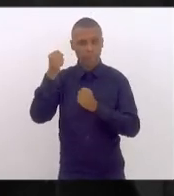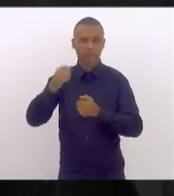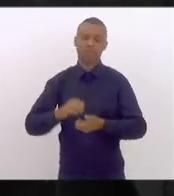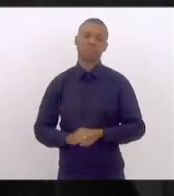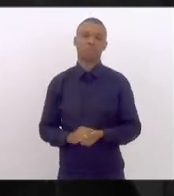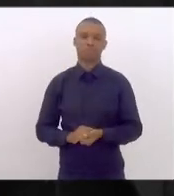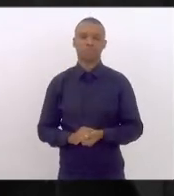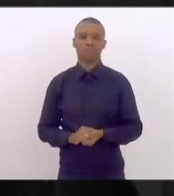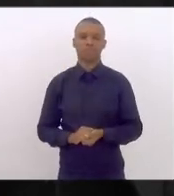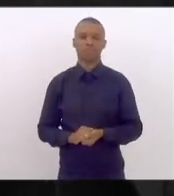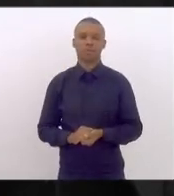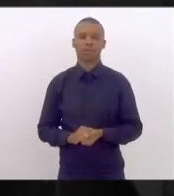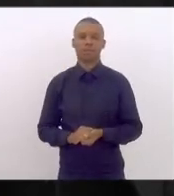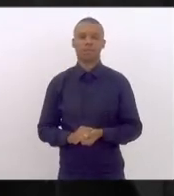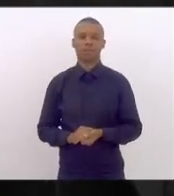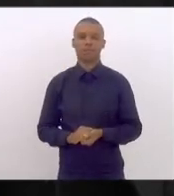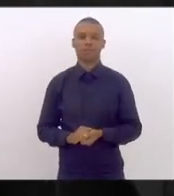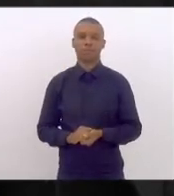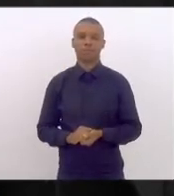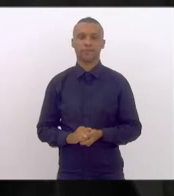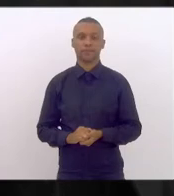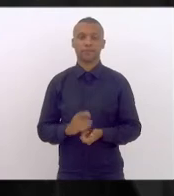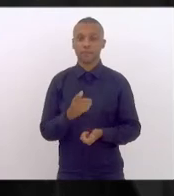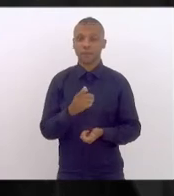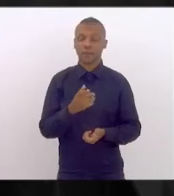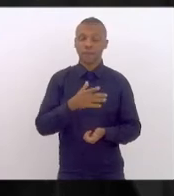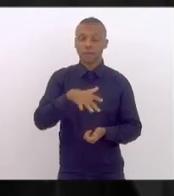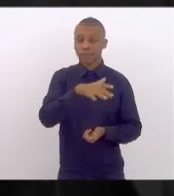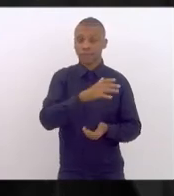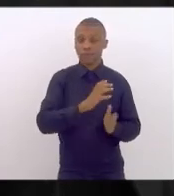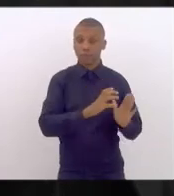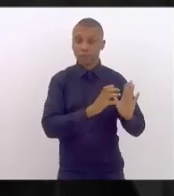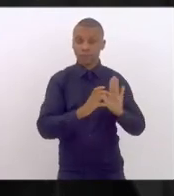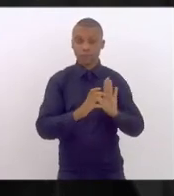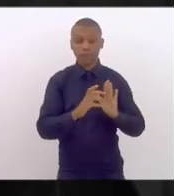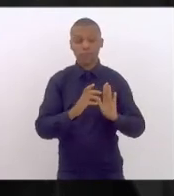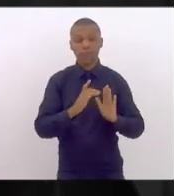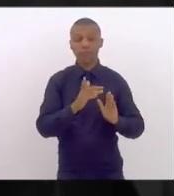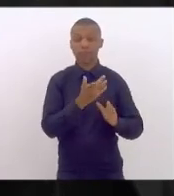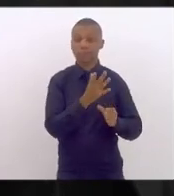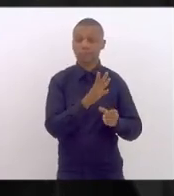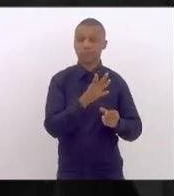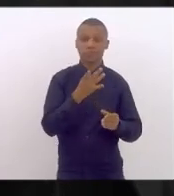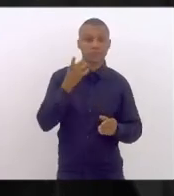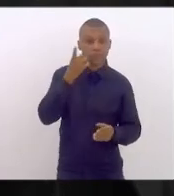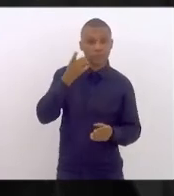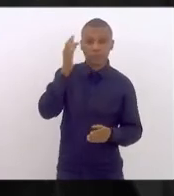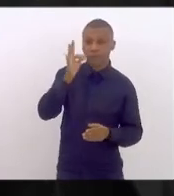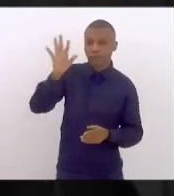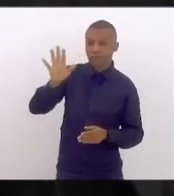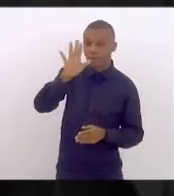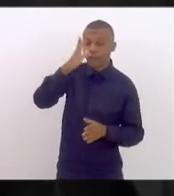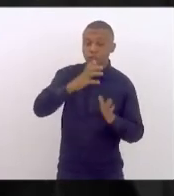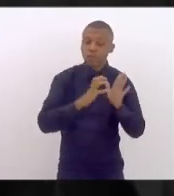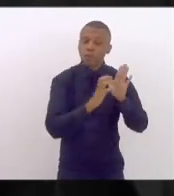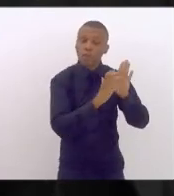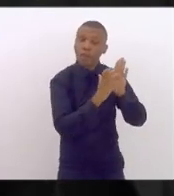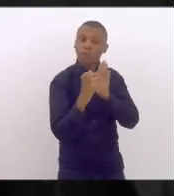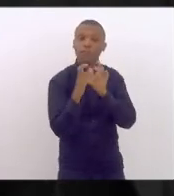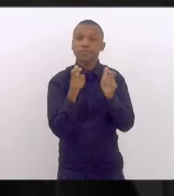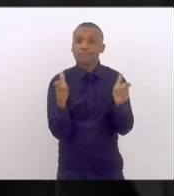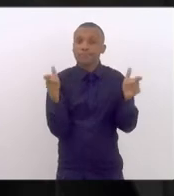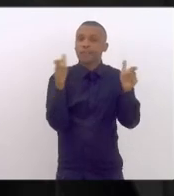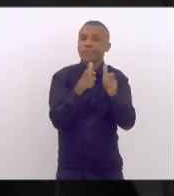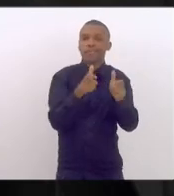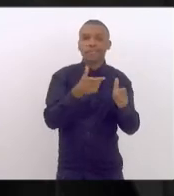e dificulta a vida das legendas de deputado federal daqueles partidos que não